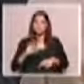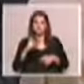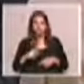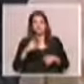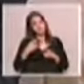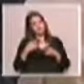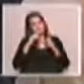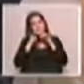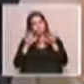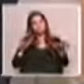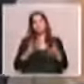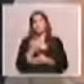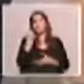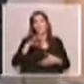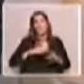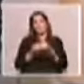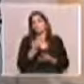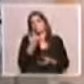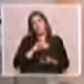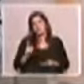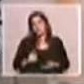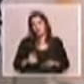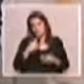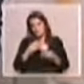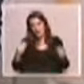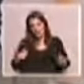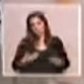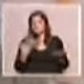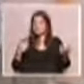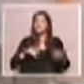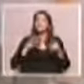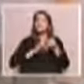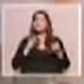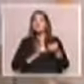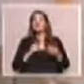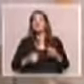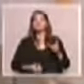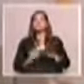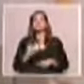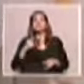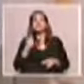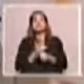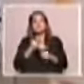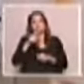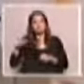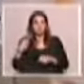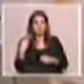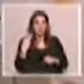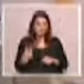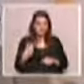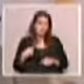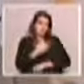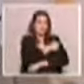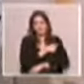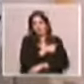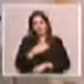só um queijo para os mercados internacionais. E, de facto, o papel desta associação nasce por um trabalho de 3 pessoas. Estou cá em representação